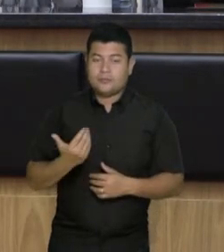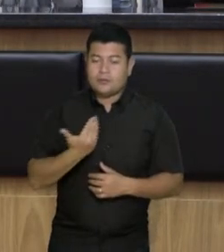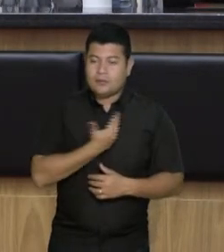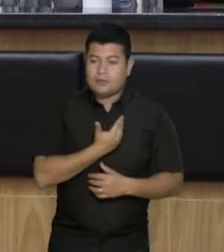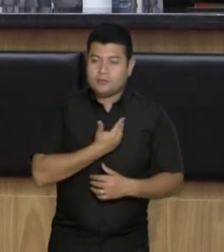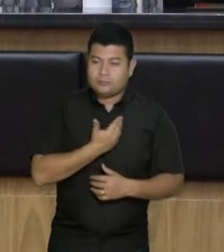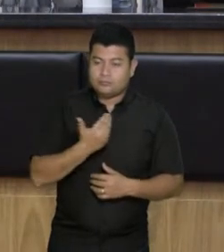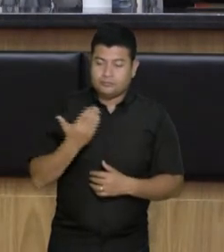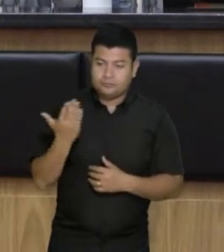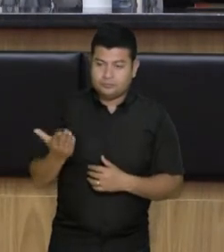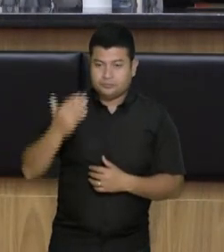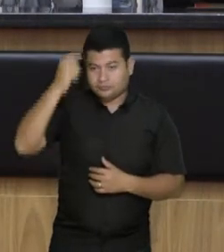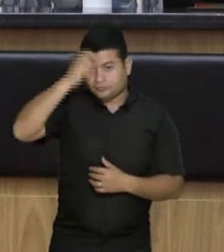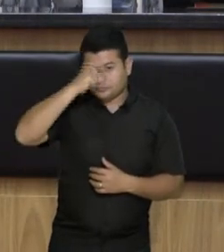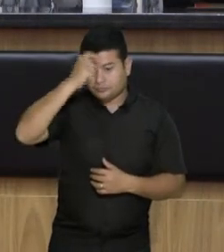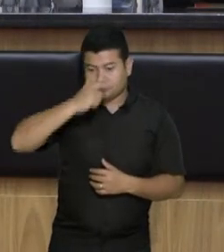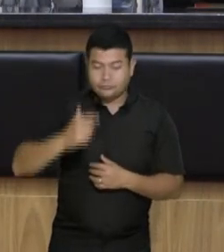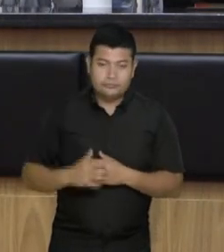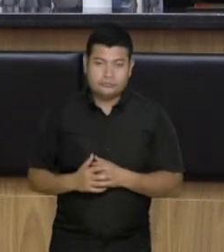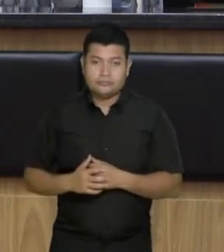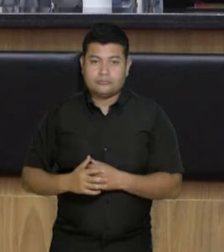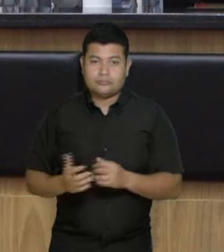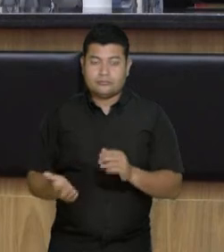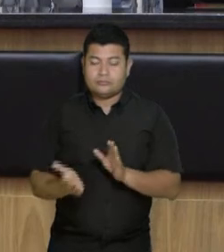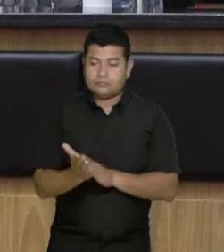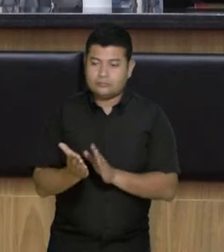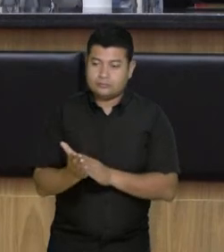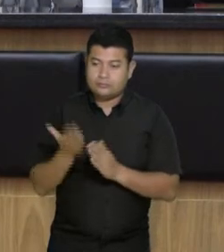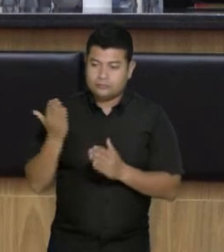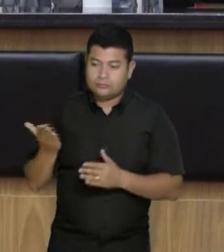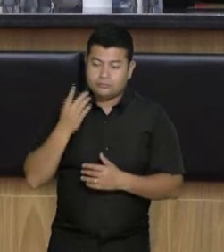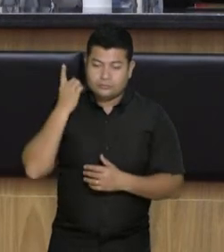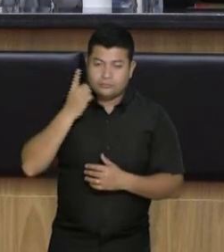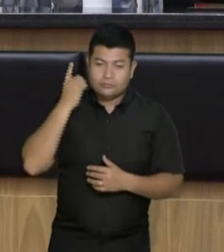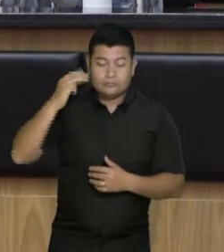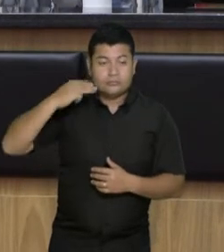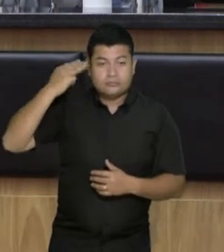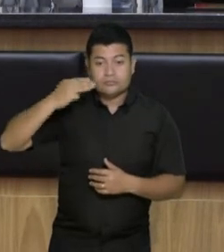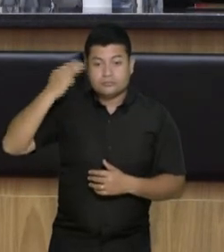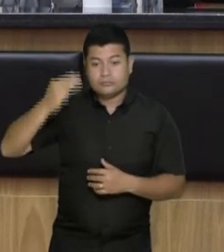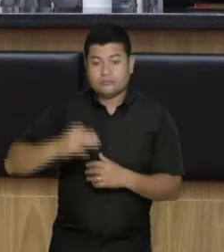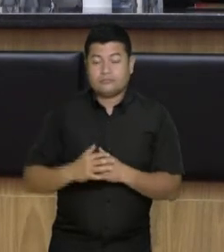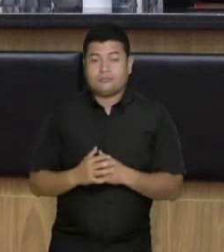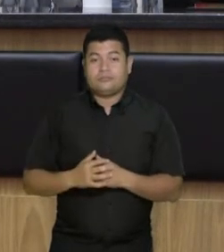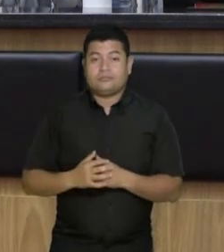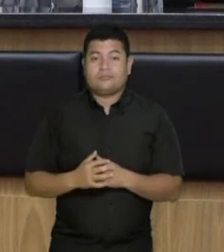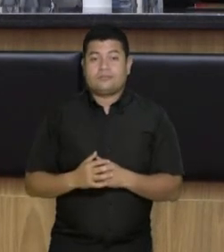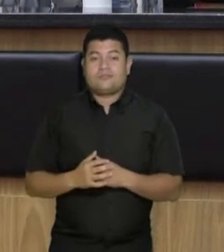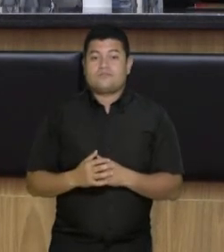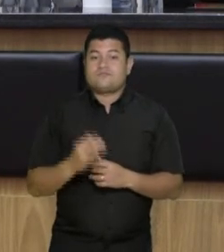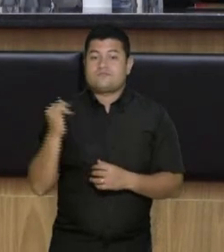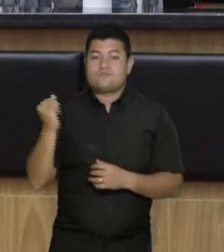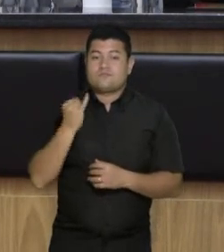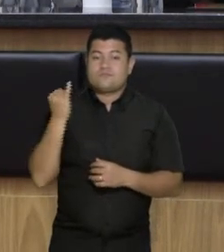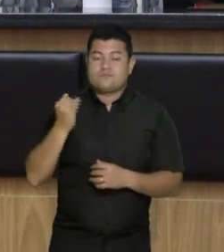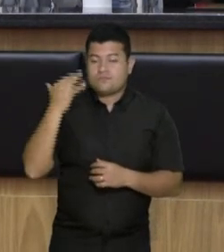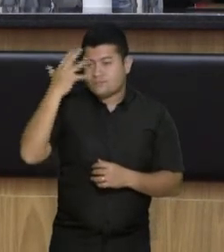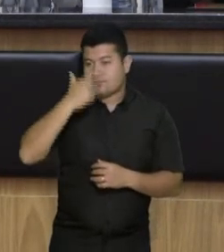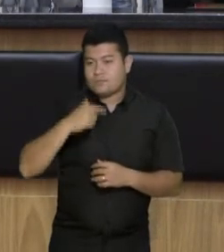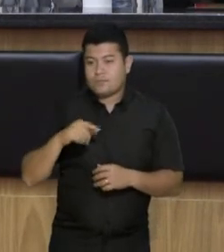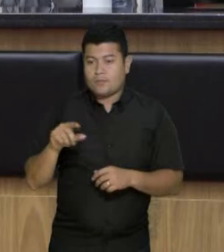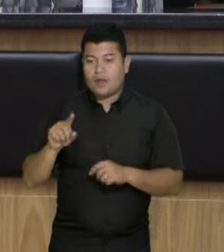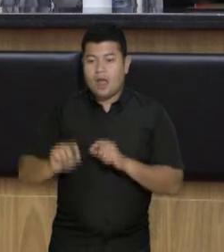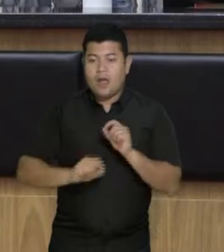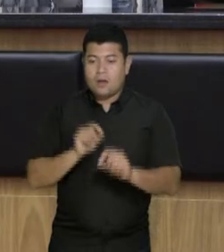partido. Parabenizar também o deputado Márcio Machado, né, que foi proponente de algo tão importante, tão bonito para o Santa Catarina, que é valorizar